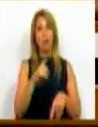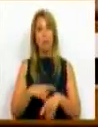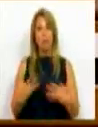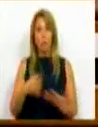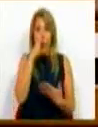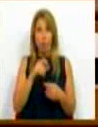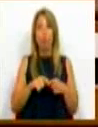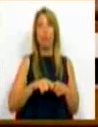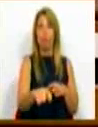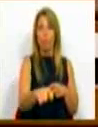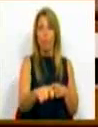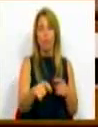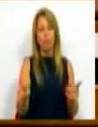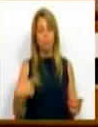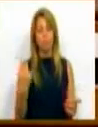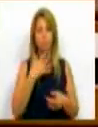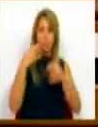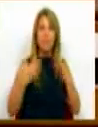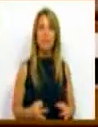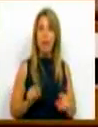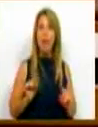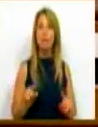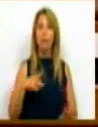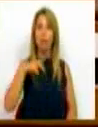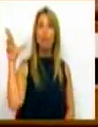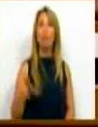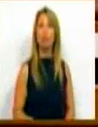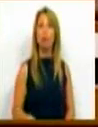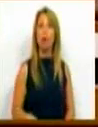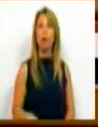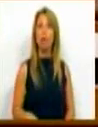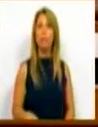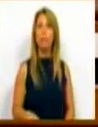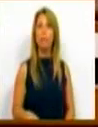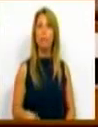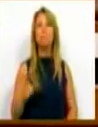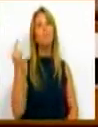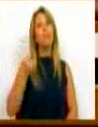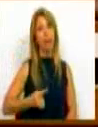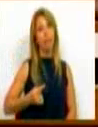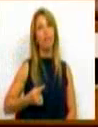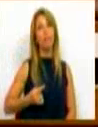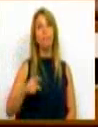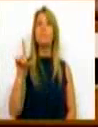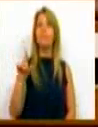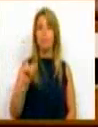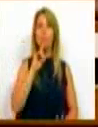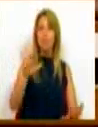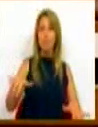legislatura. Temos assim a certeza de que Portugal não só deve,